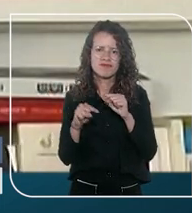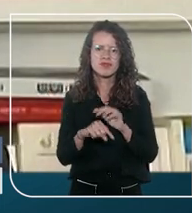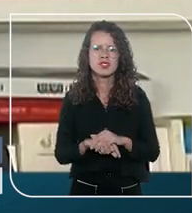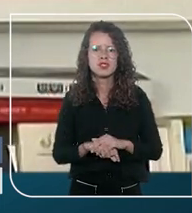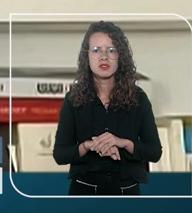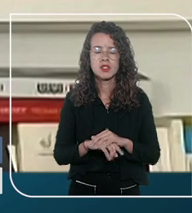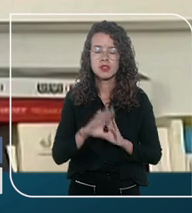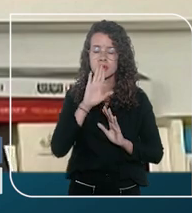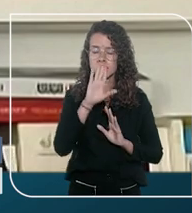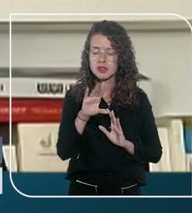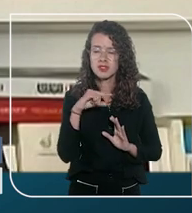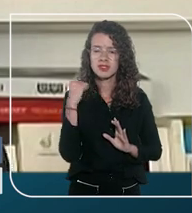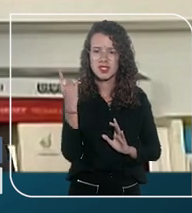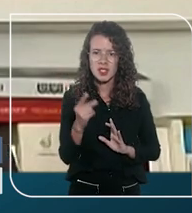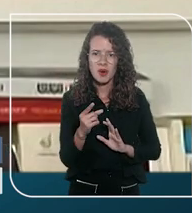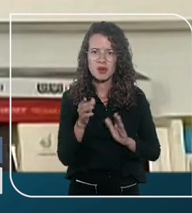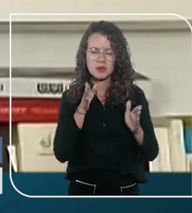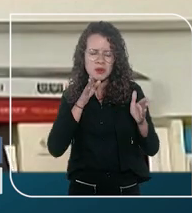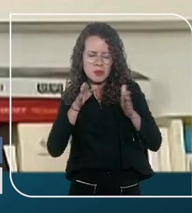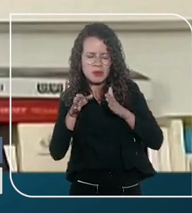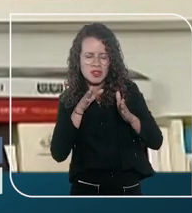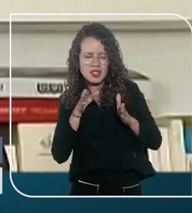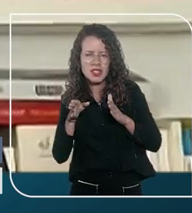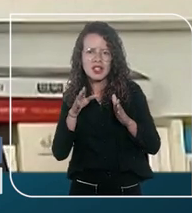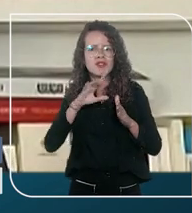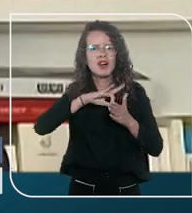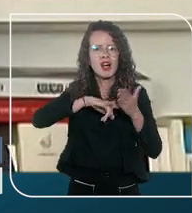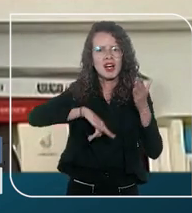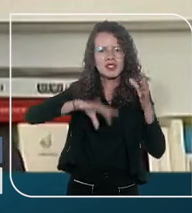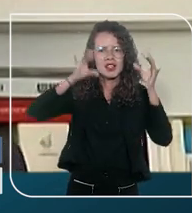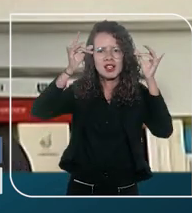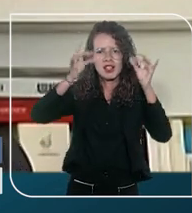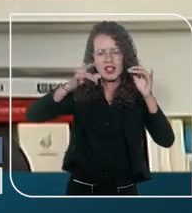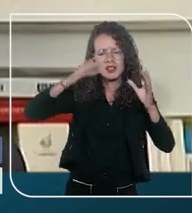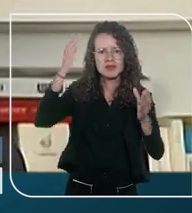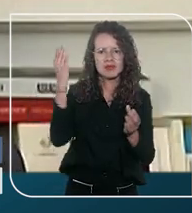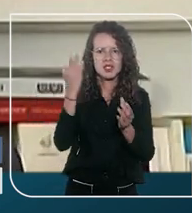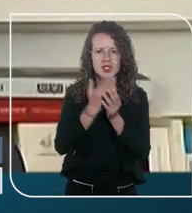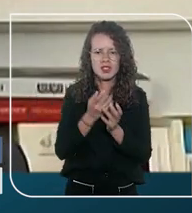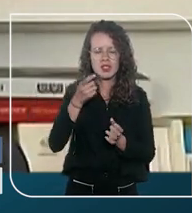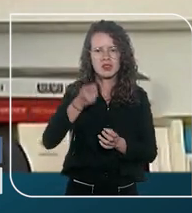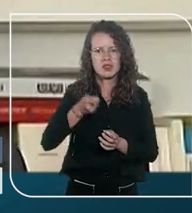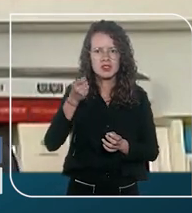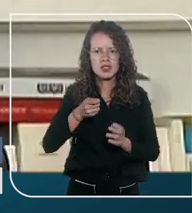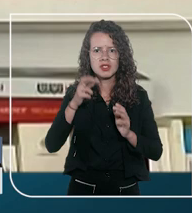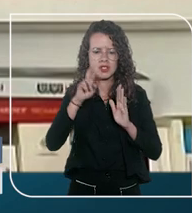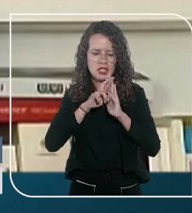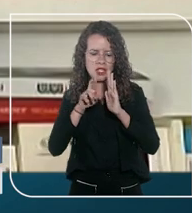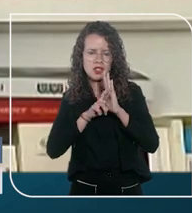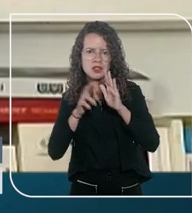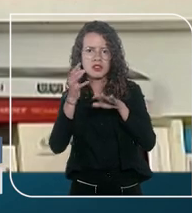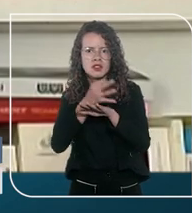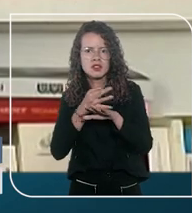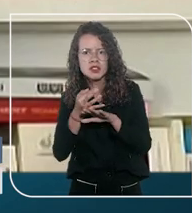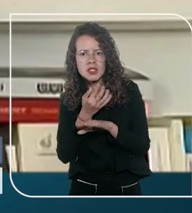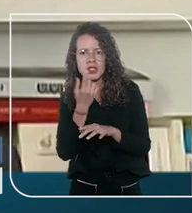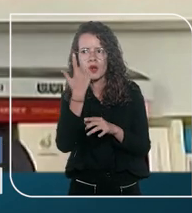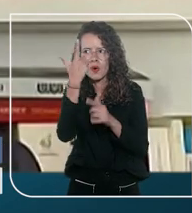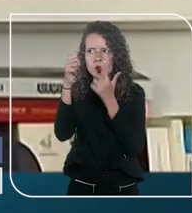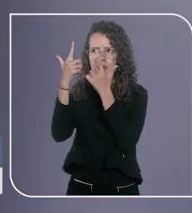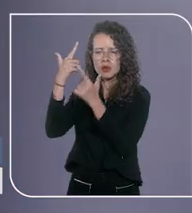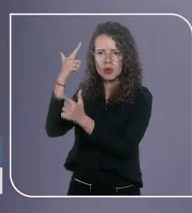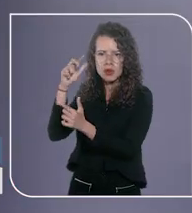todo o trâmite burocrático que existe, toda a observação de requisitos formais em relação a outros recursos que